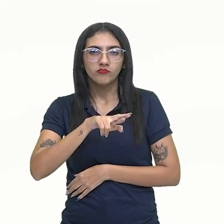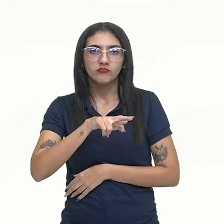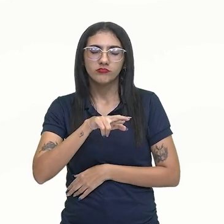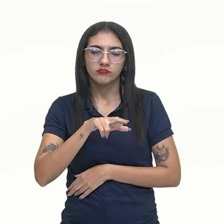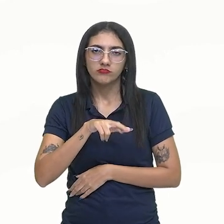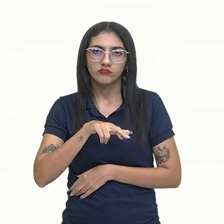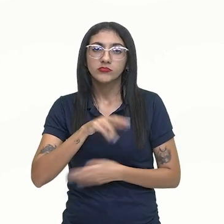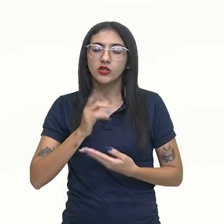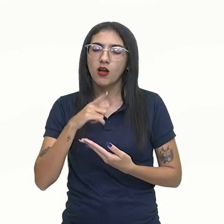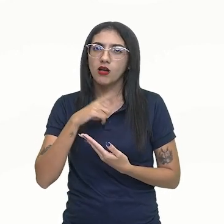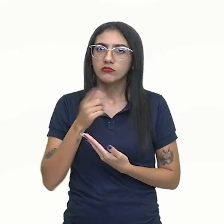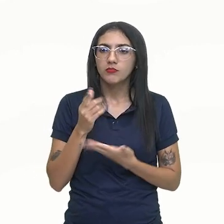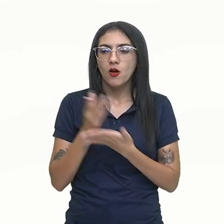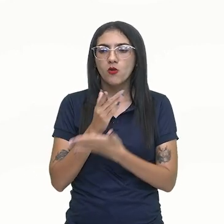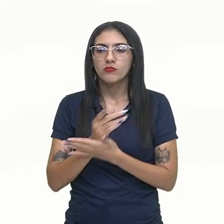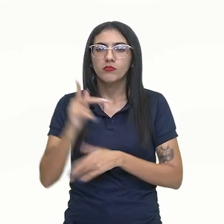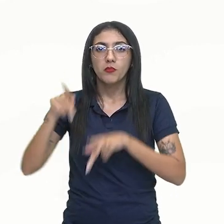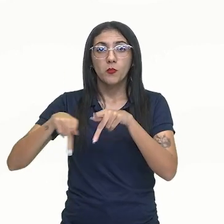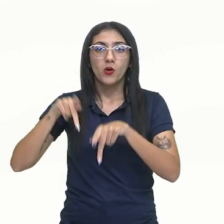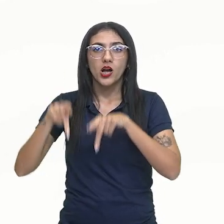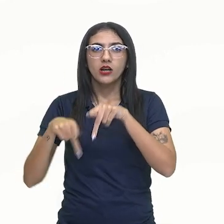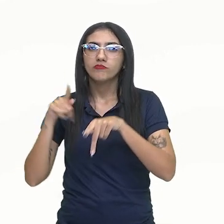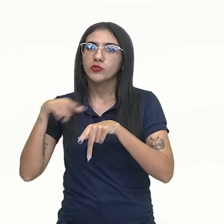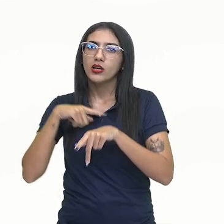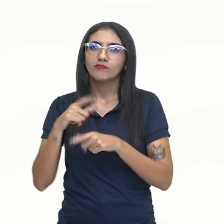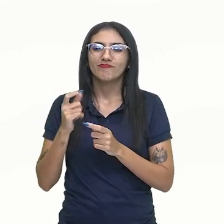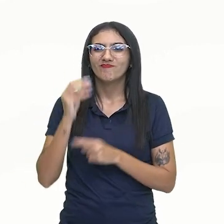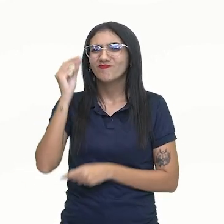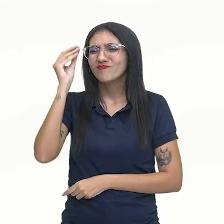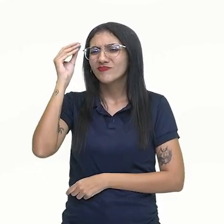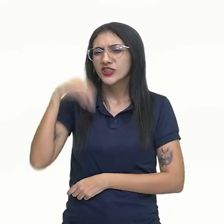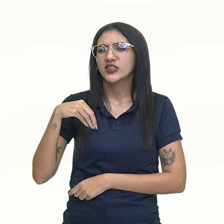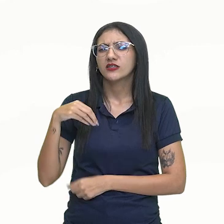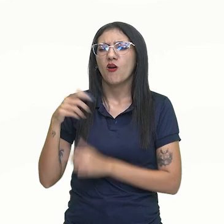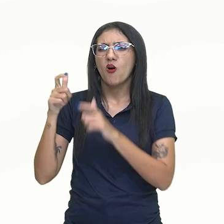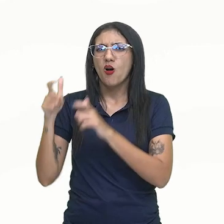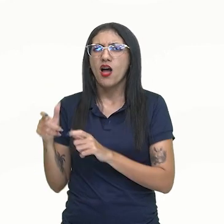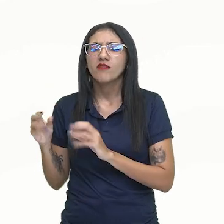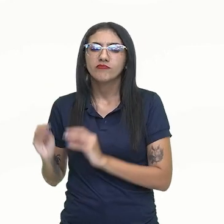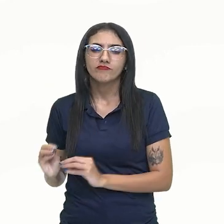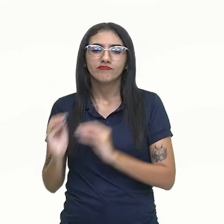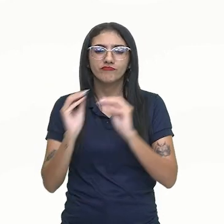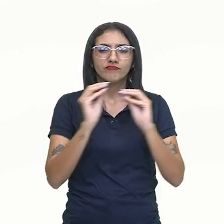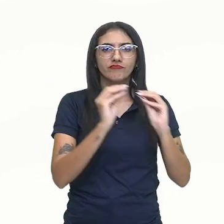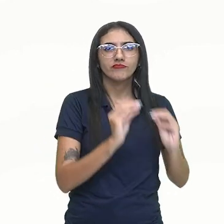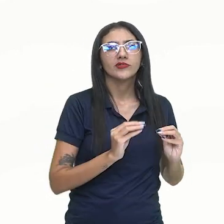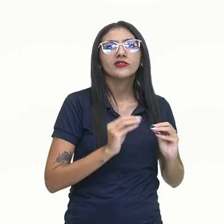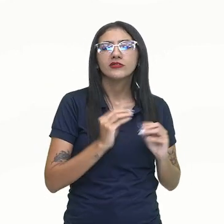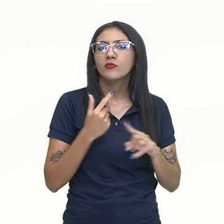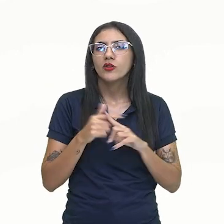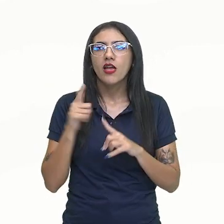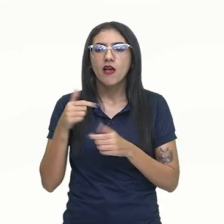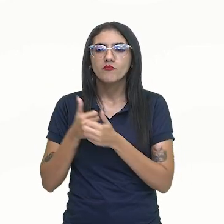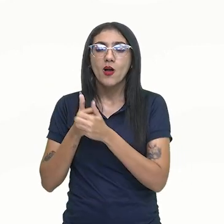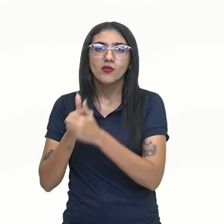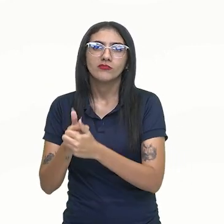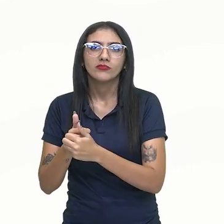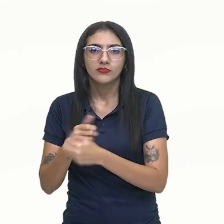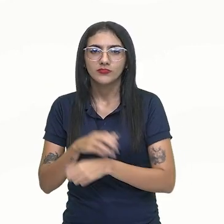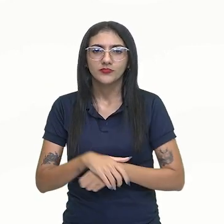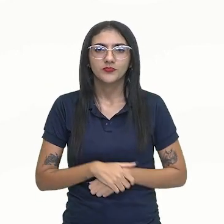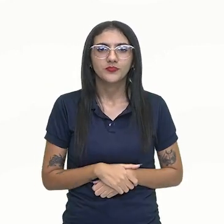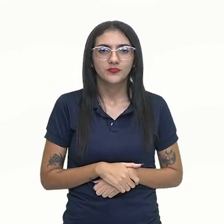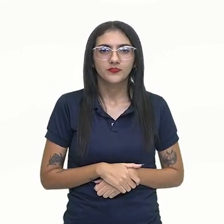acaba fazendo com que a população ela se desloque também de um lugar para o outro, né? Por conta dessas perseguições. E